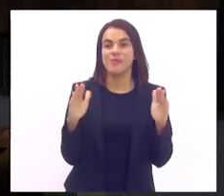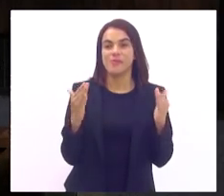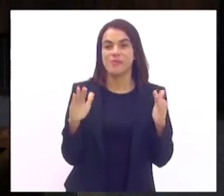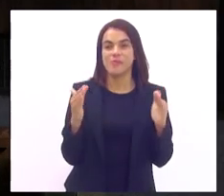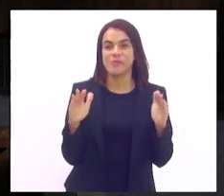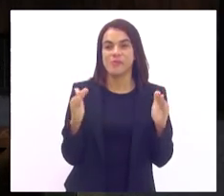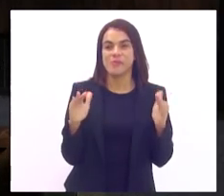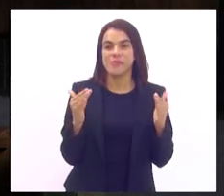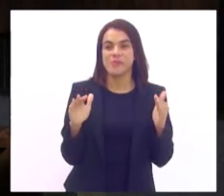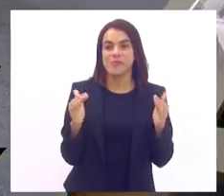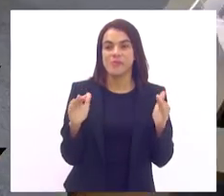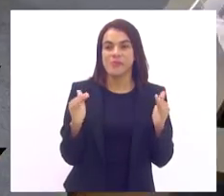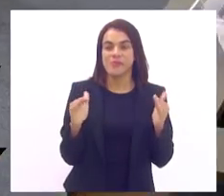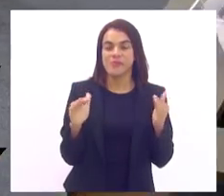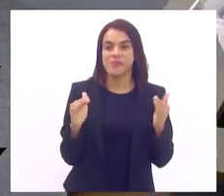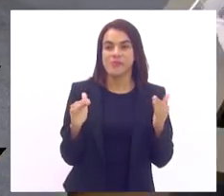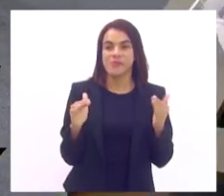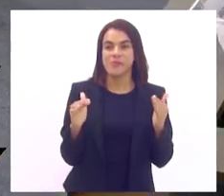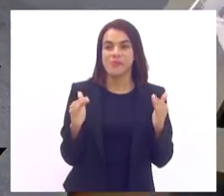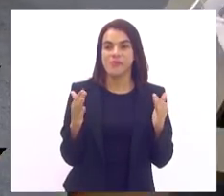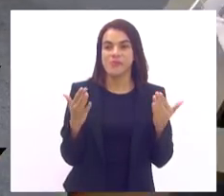Obrigado, Samir.